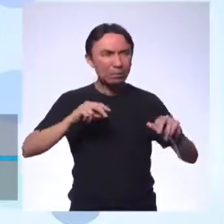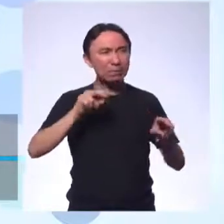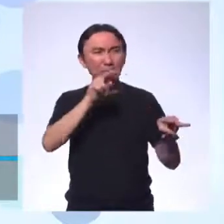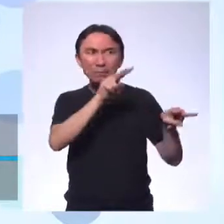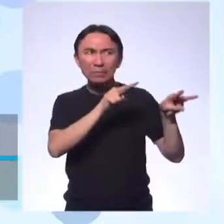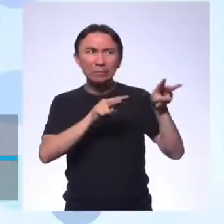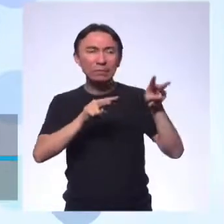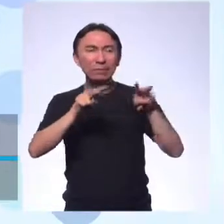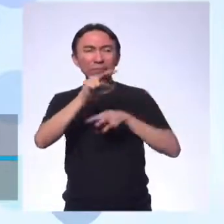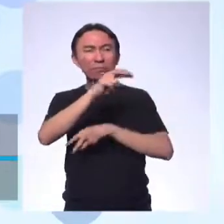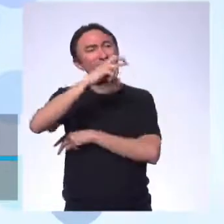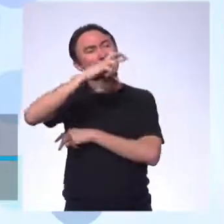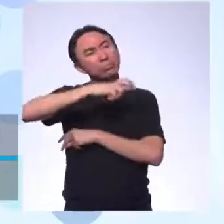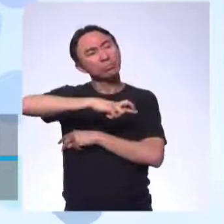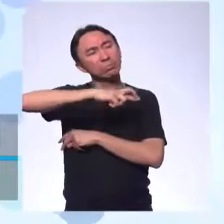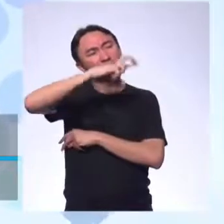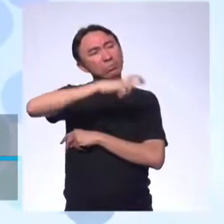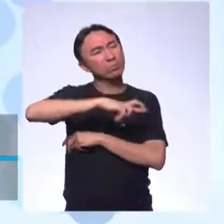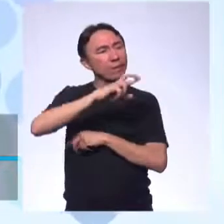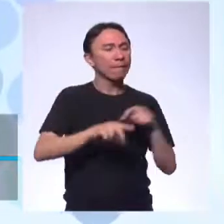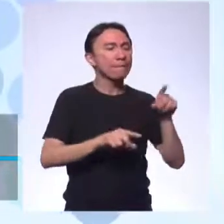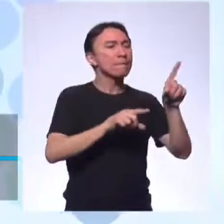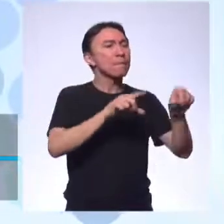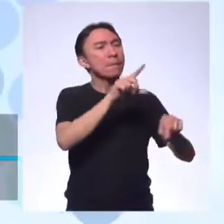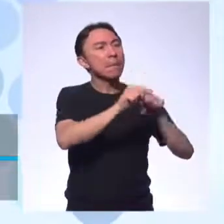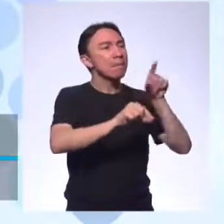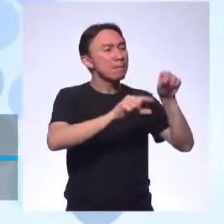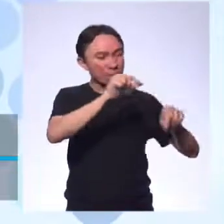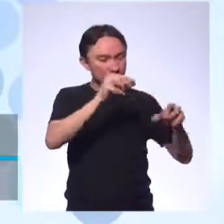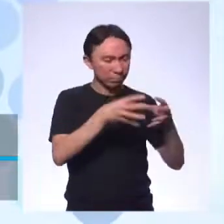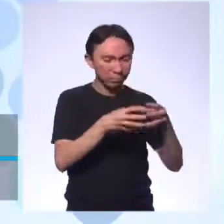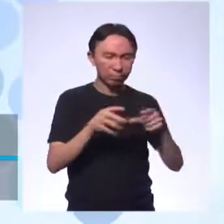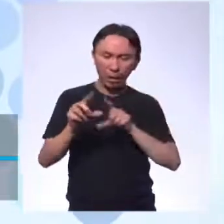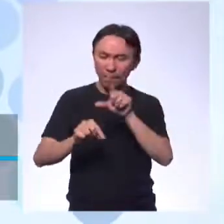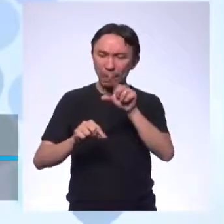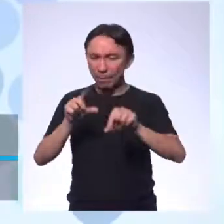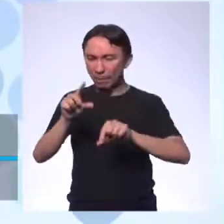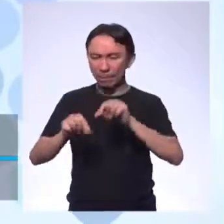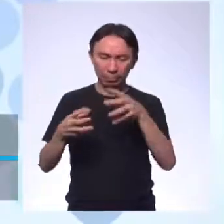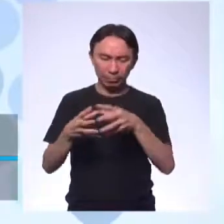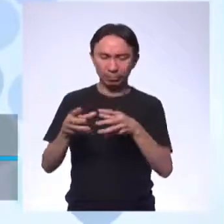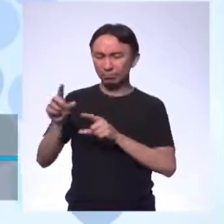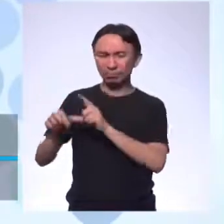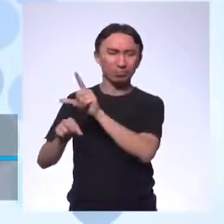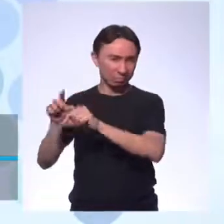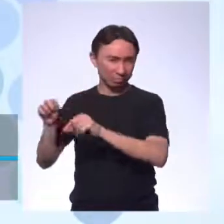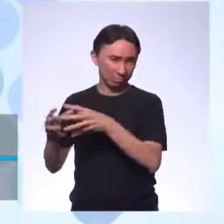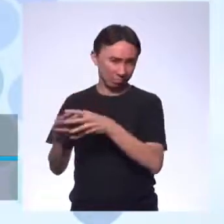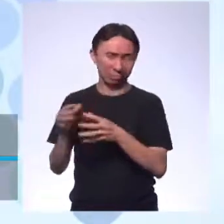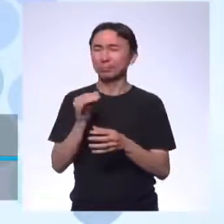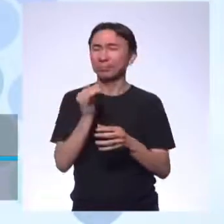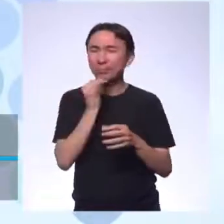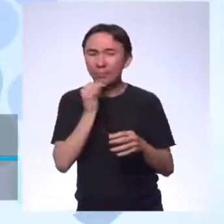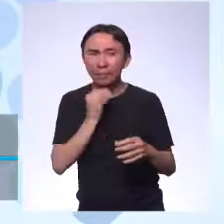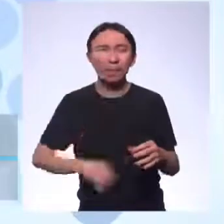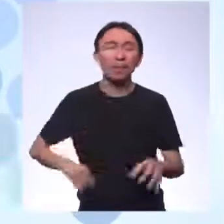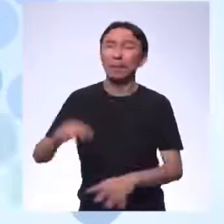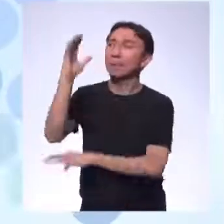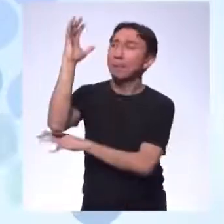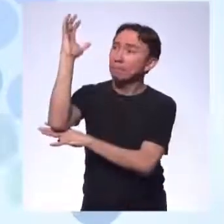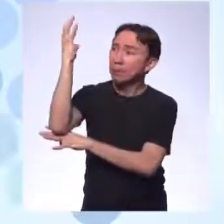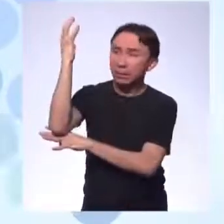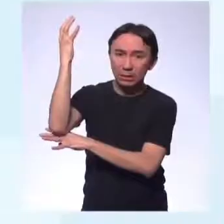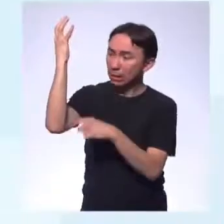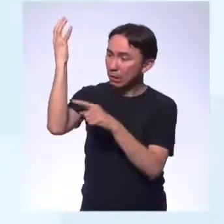disso ele foi classificando. Então, por exemplo, ele classificou em grupo de plantas seres que não se